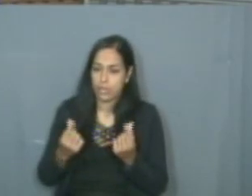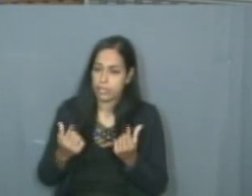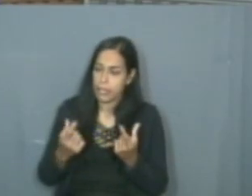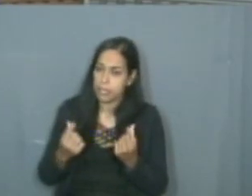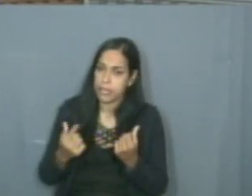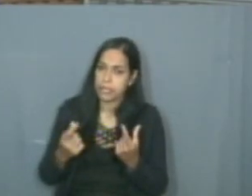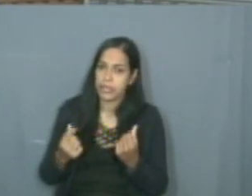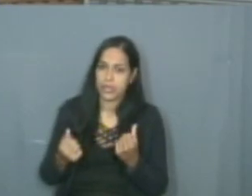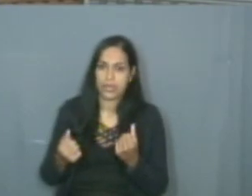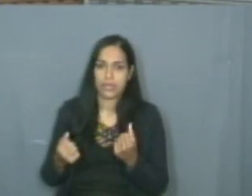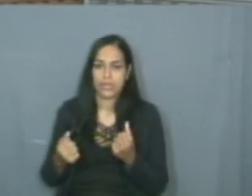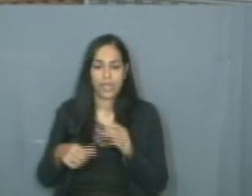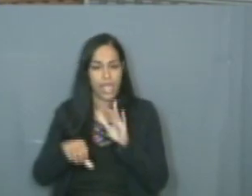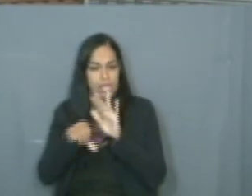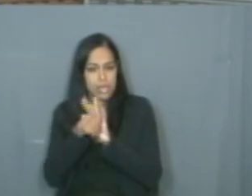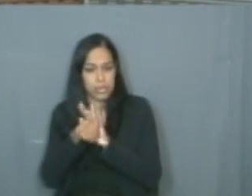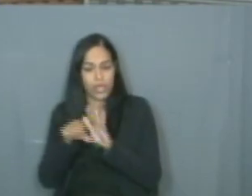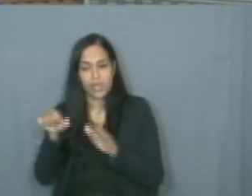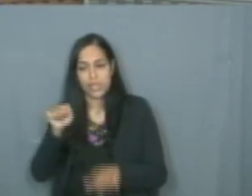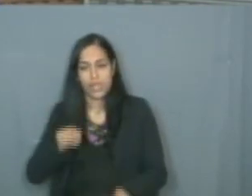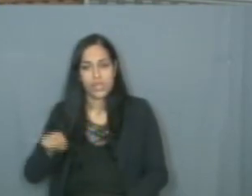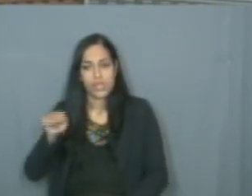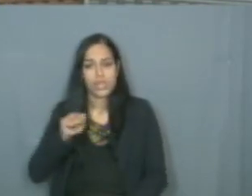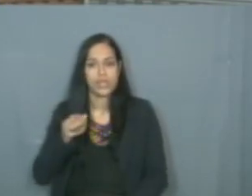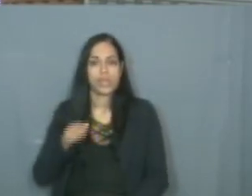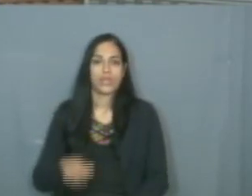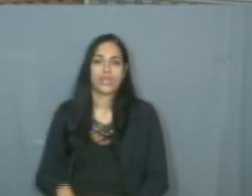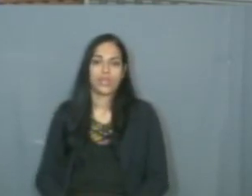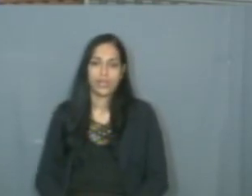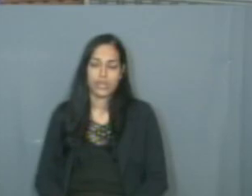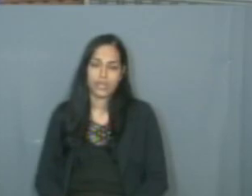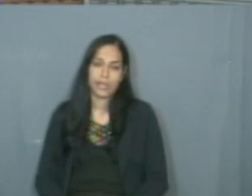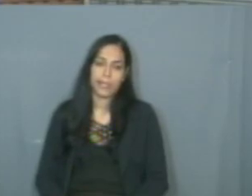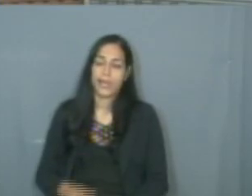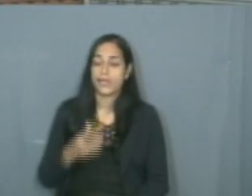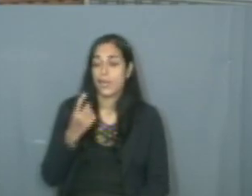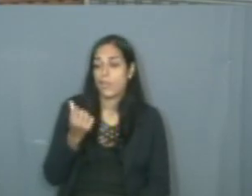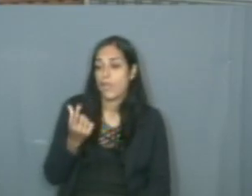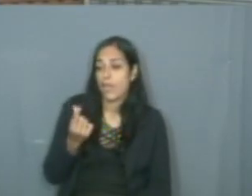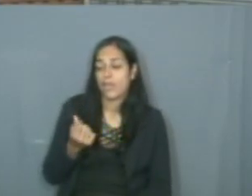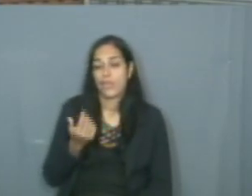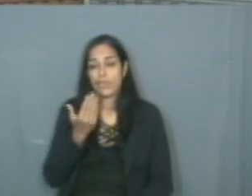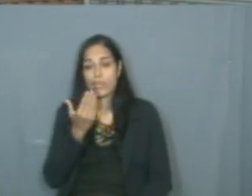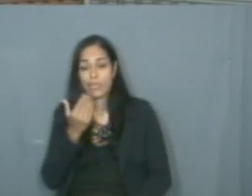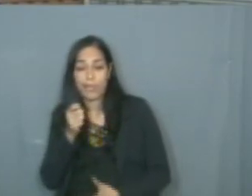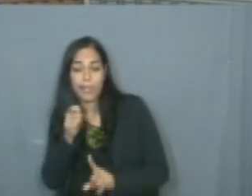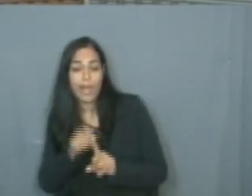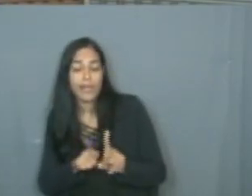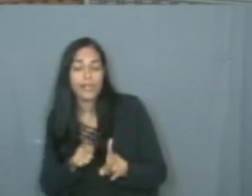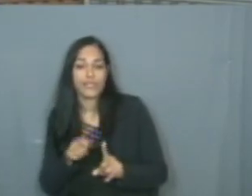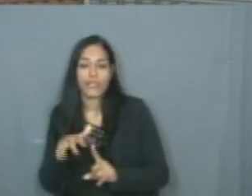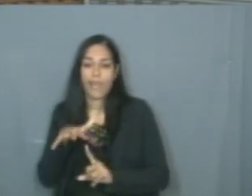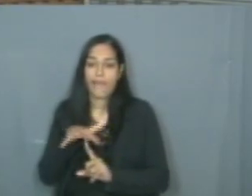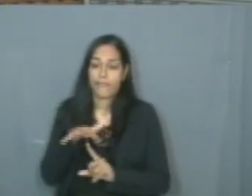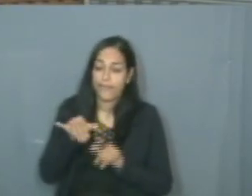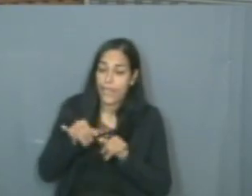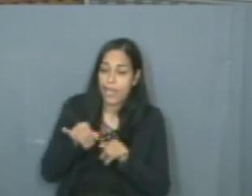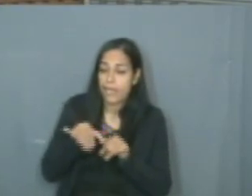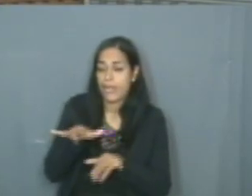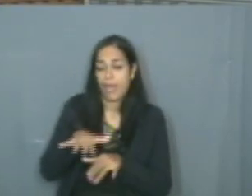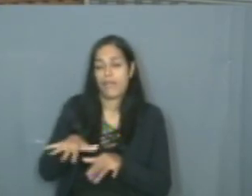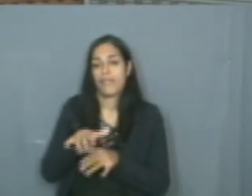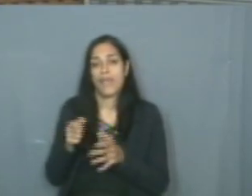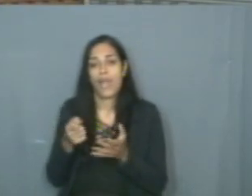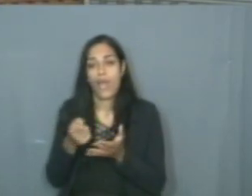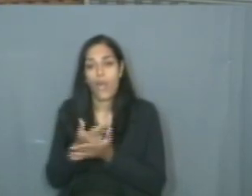forma criminosa por essas associações, mas é o alimento do mês. Repito, é a feira, vereador Davi Muniz. É a conta de